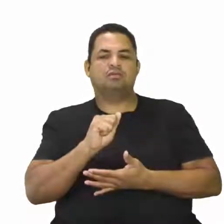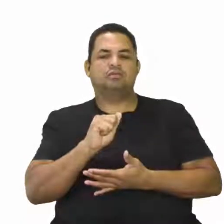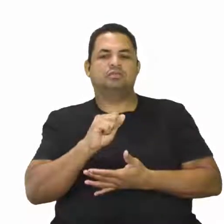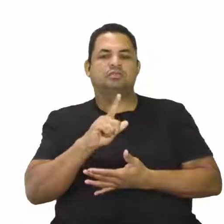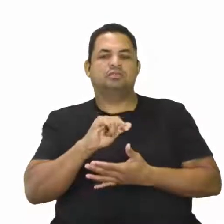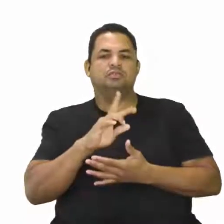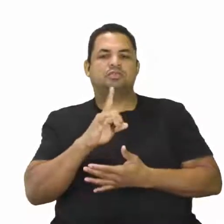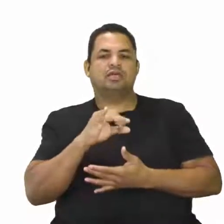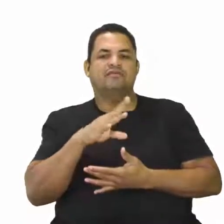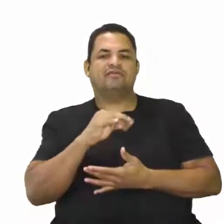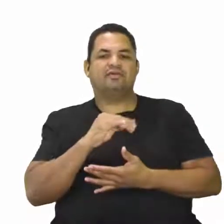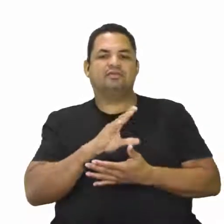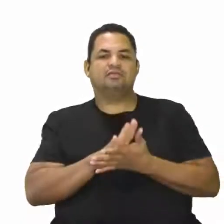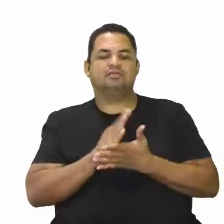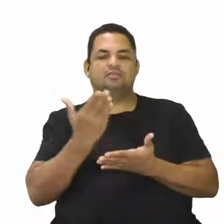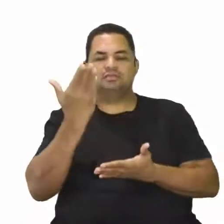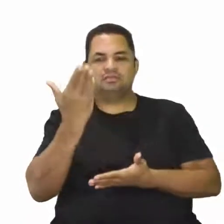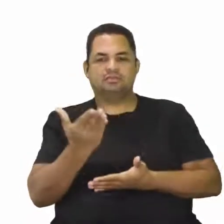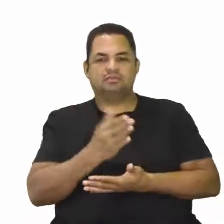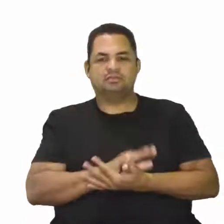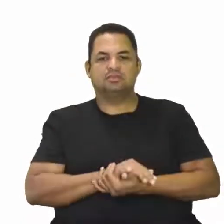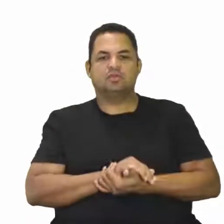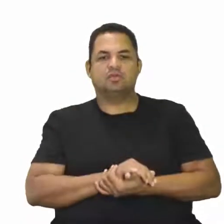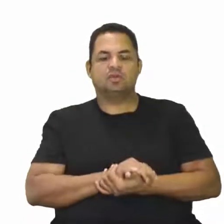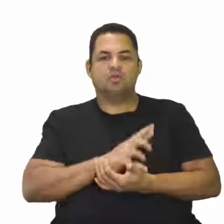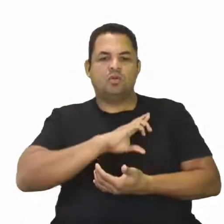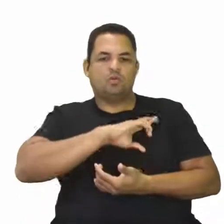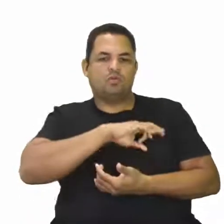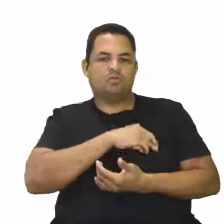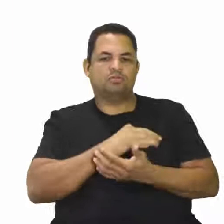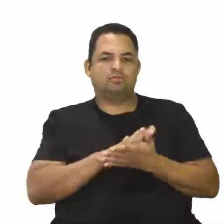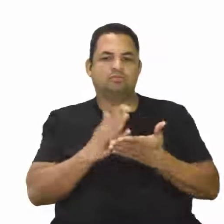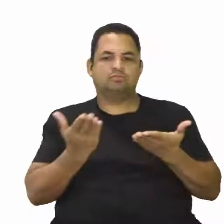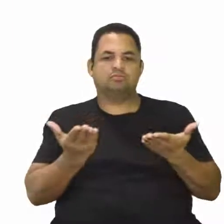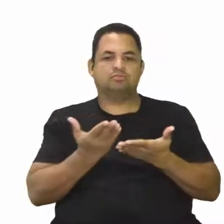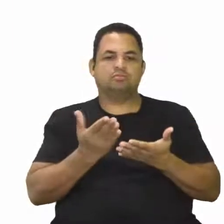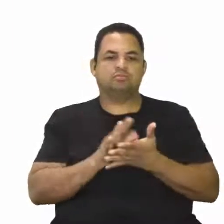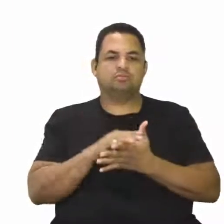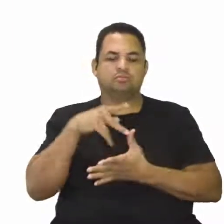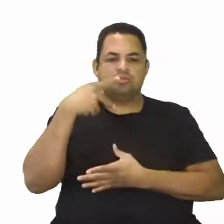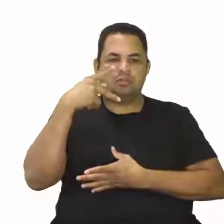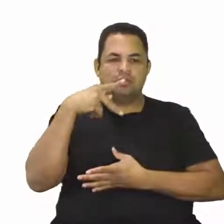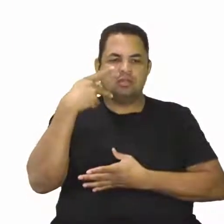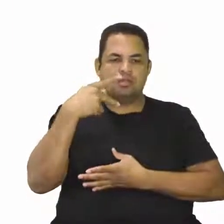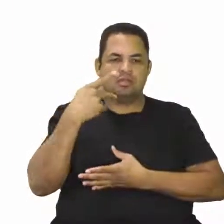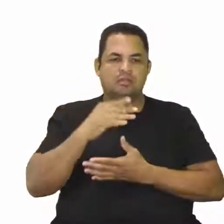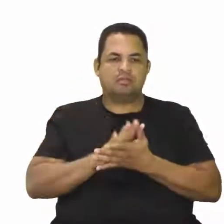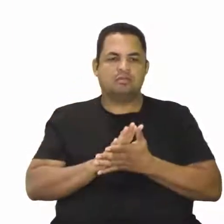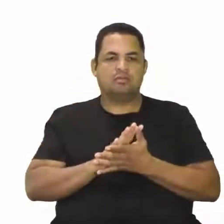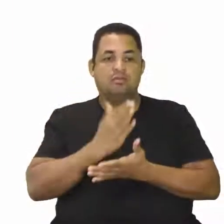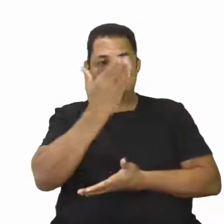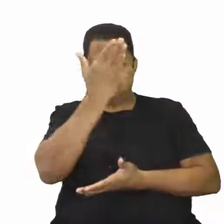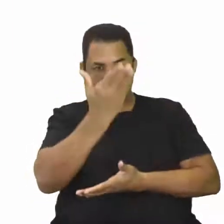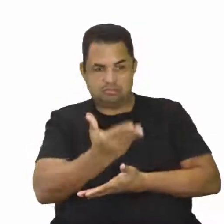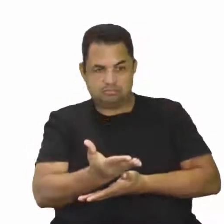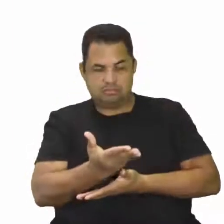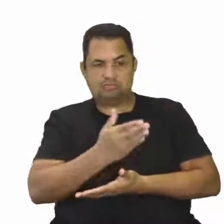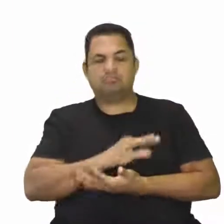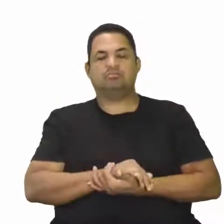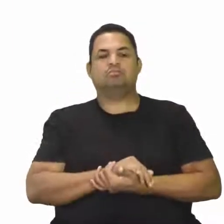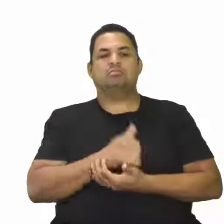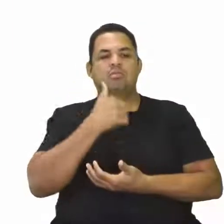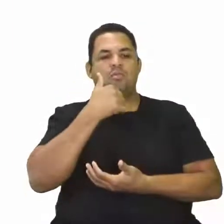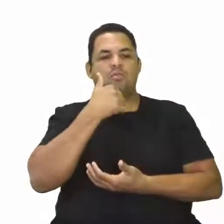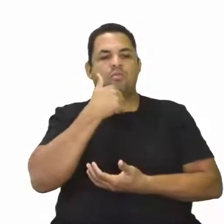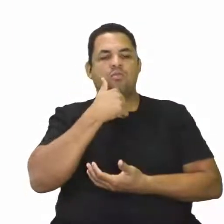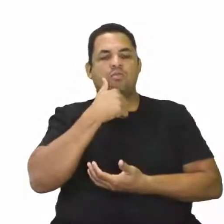queridíssimo romancista Miguel de Cervantes, onde ele vai falar de uma cigana que